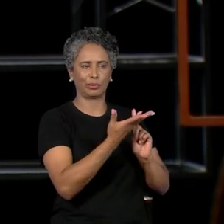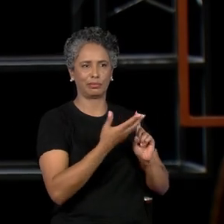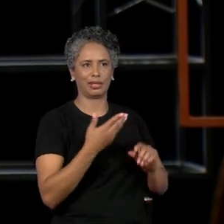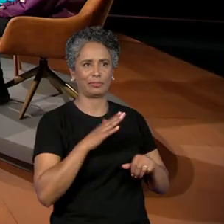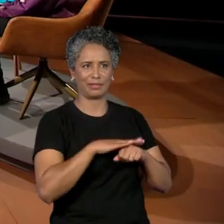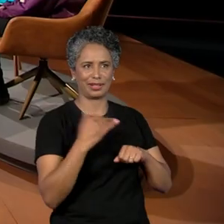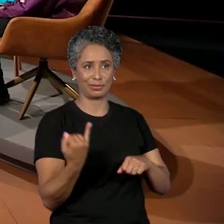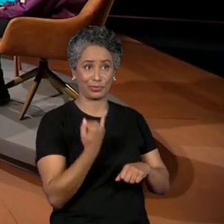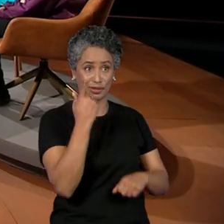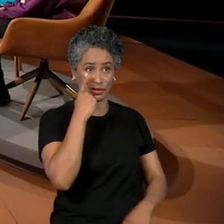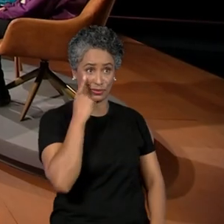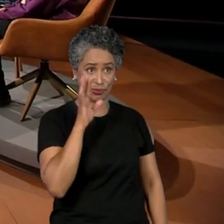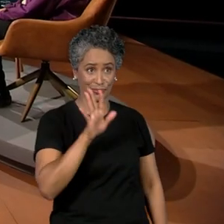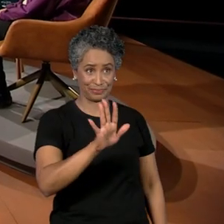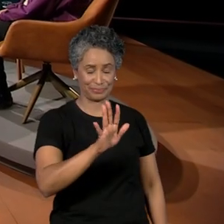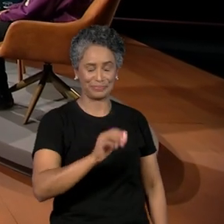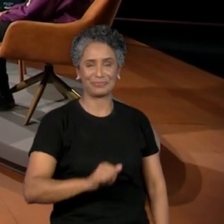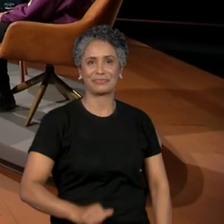você. Olha lá.